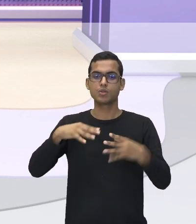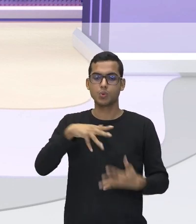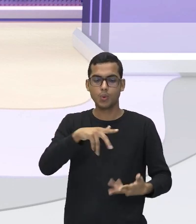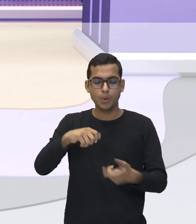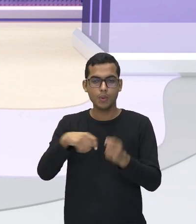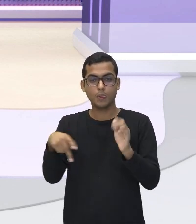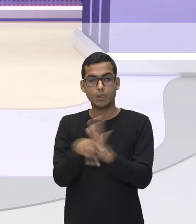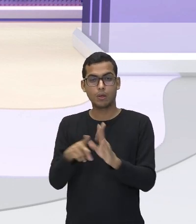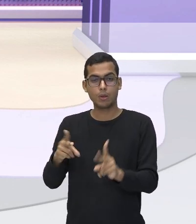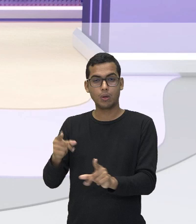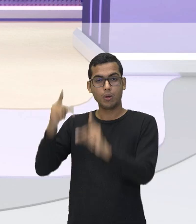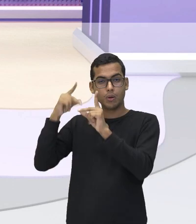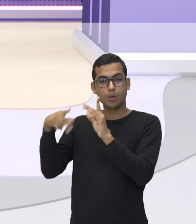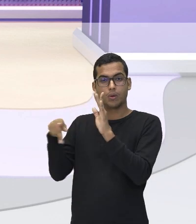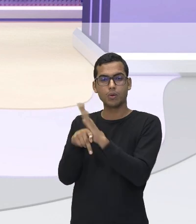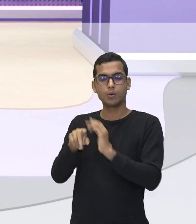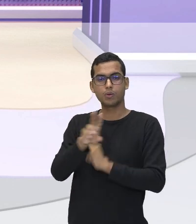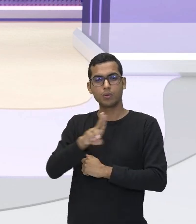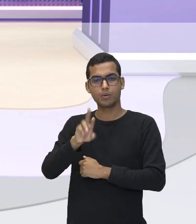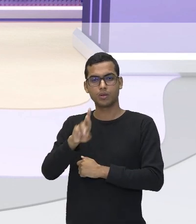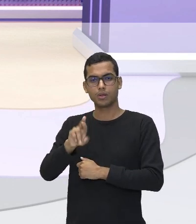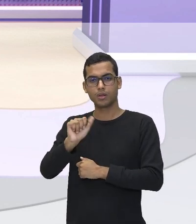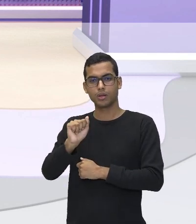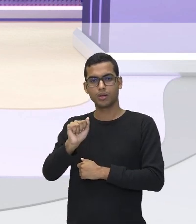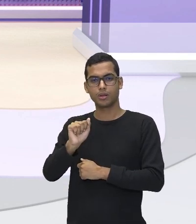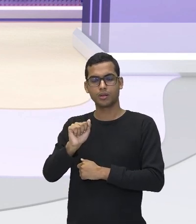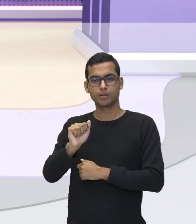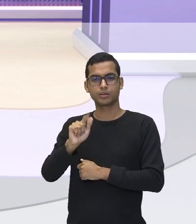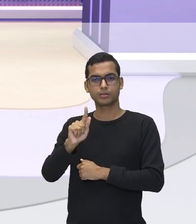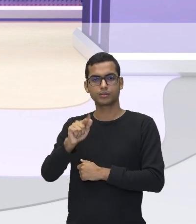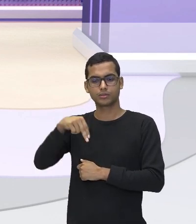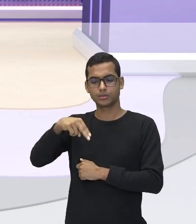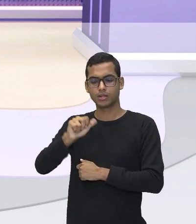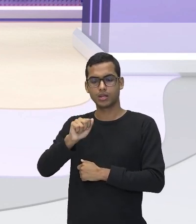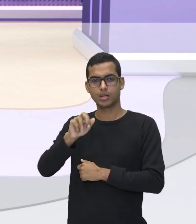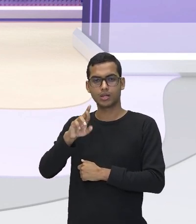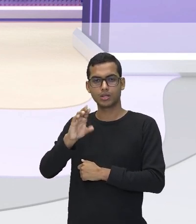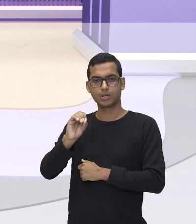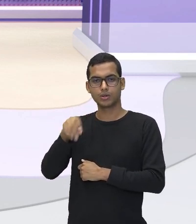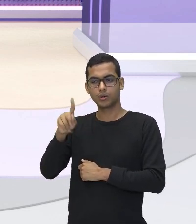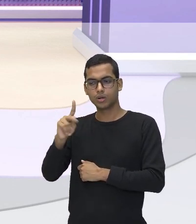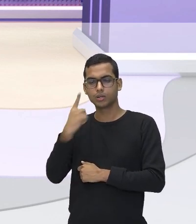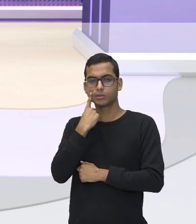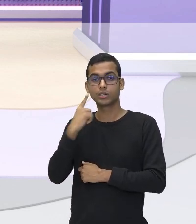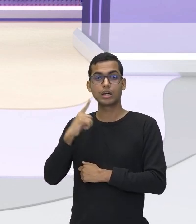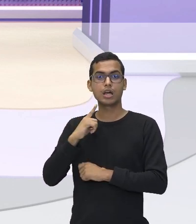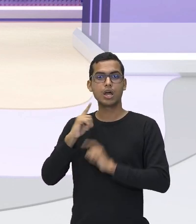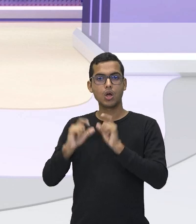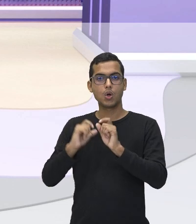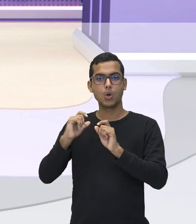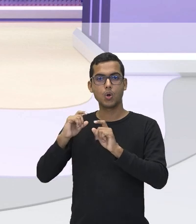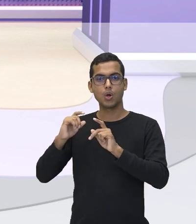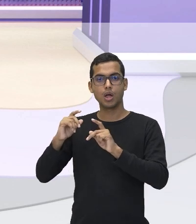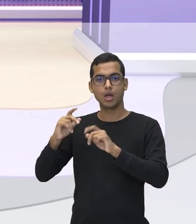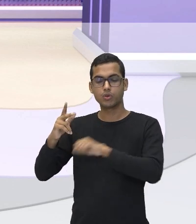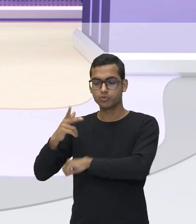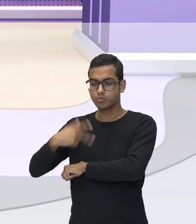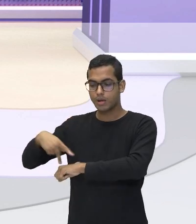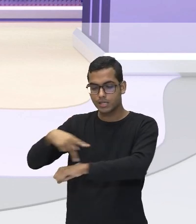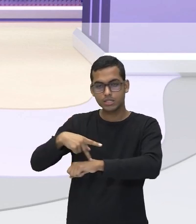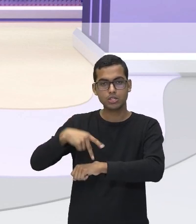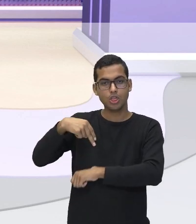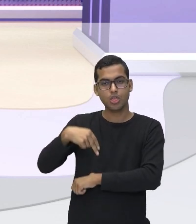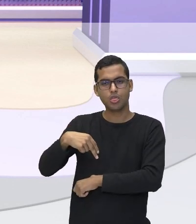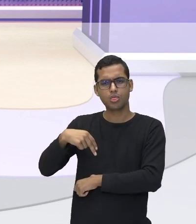né? Que eles chamam do Ragnarok. Era o fim dos deuses dos povos do norte da Europa. Né?